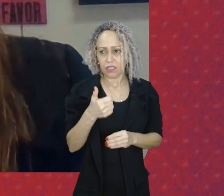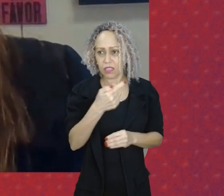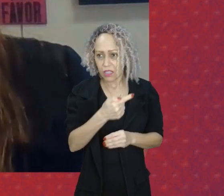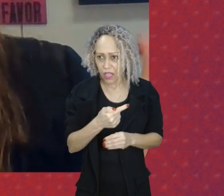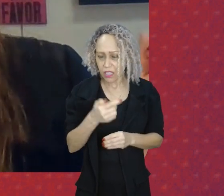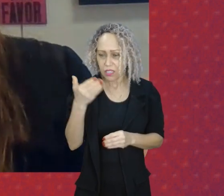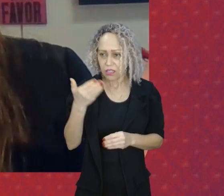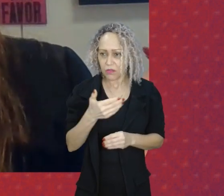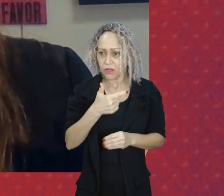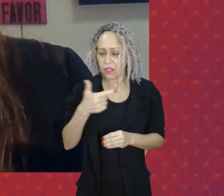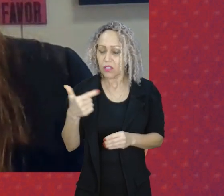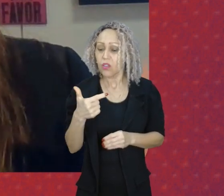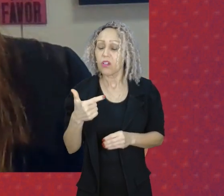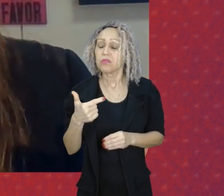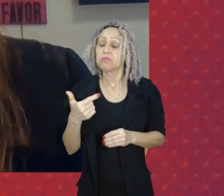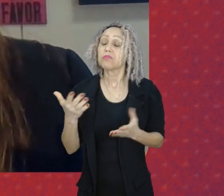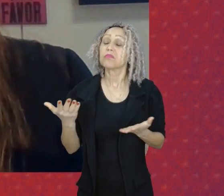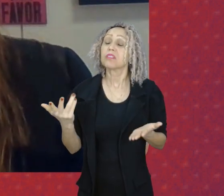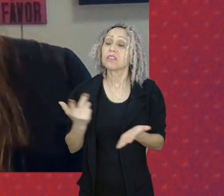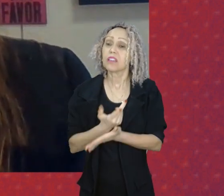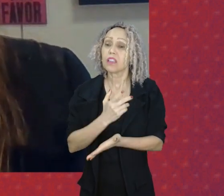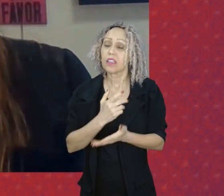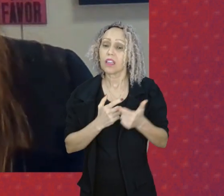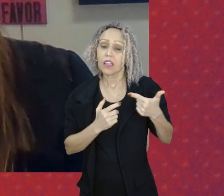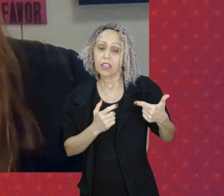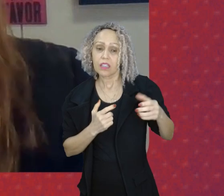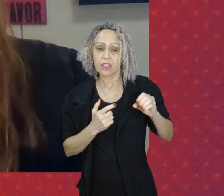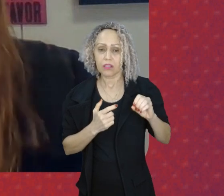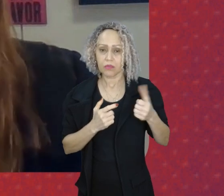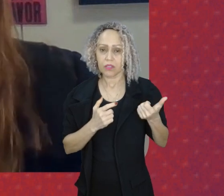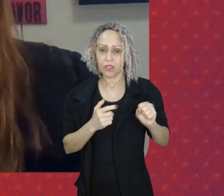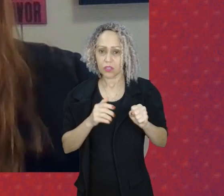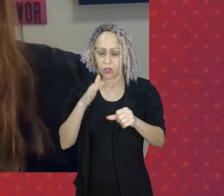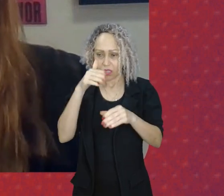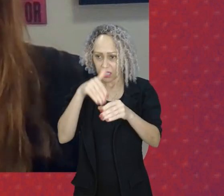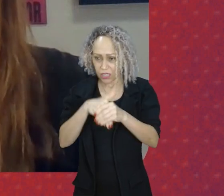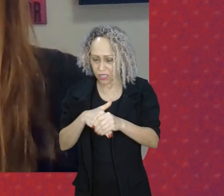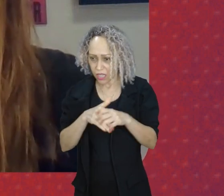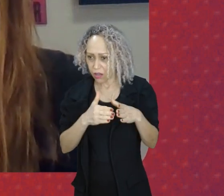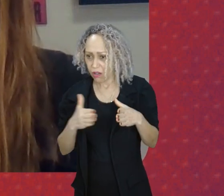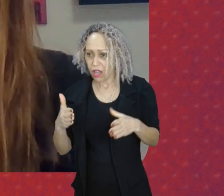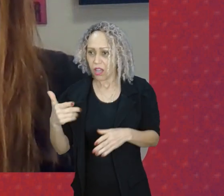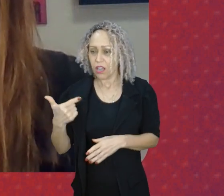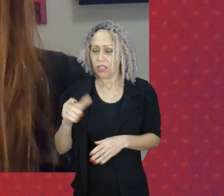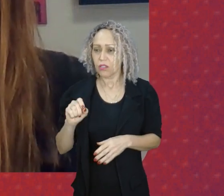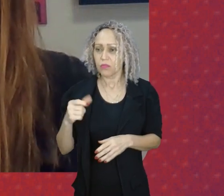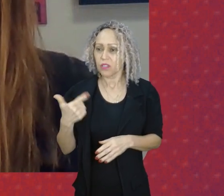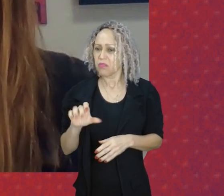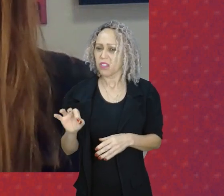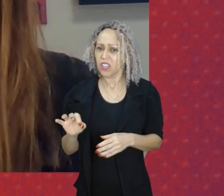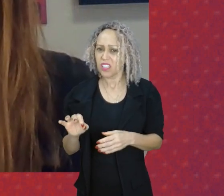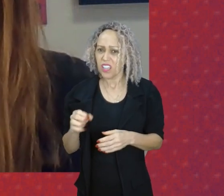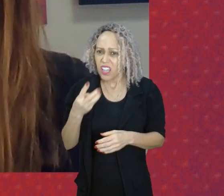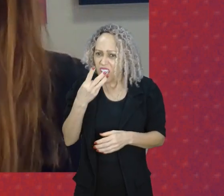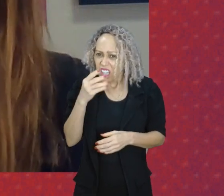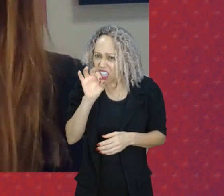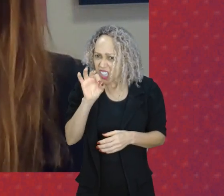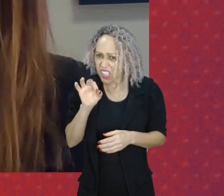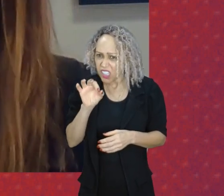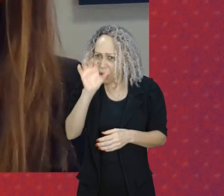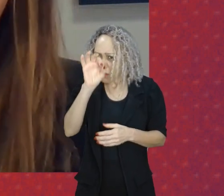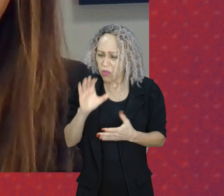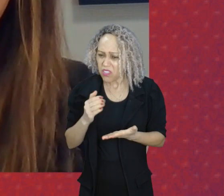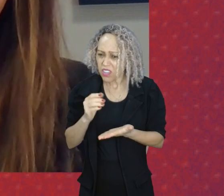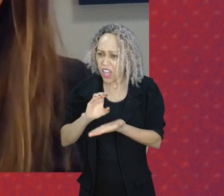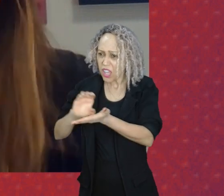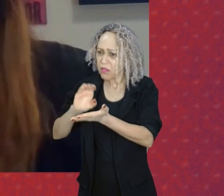perdoa os partidos que nas eleições de 2018 e de 2020 não repassaram o mínimo de 30% de recursos financeiros para as